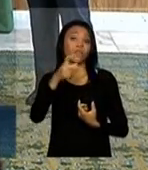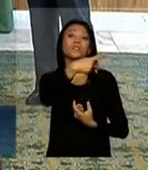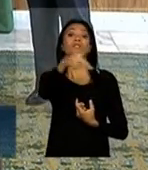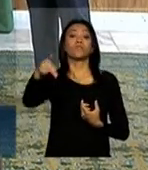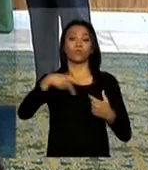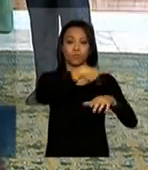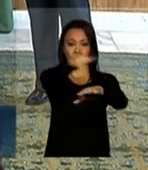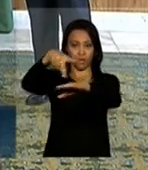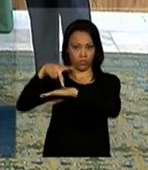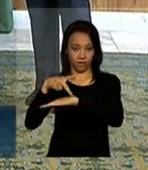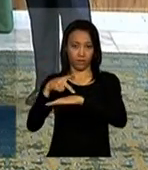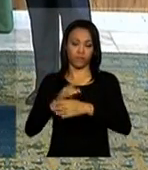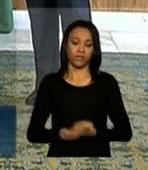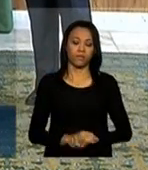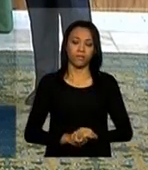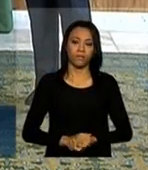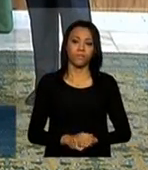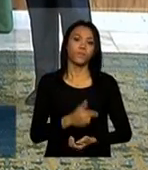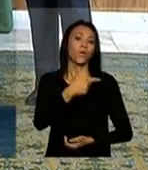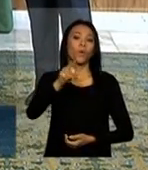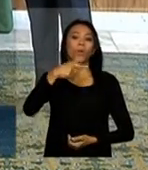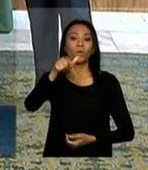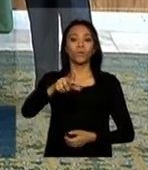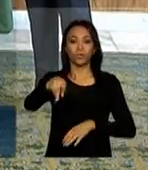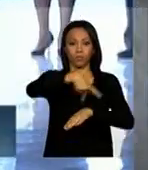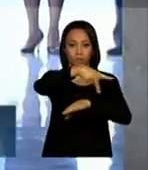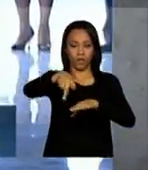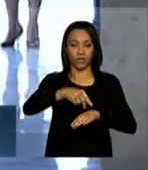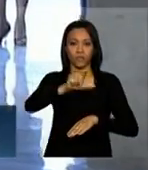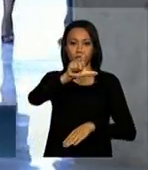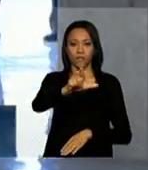O embaixador da República Libanesa, Joseph